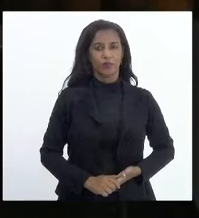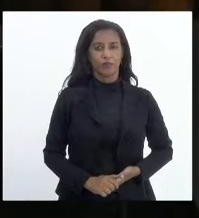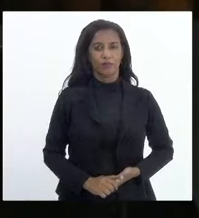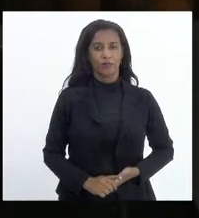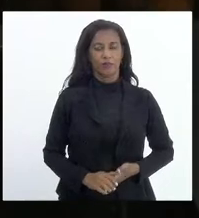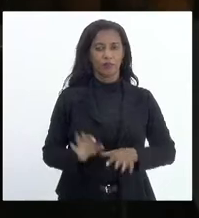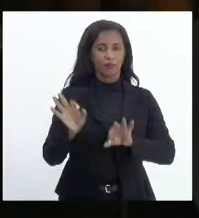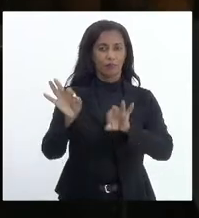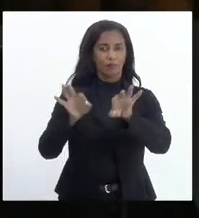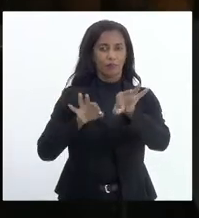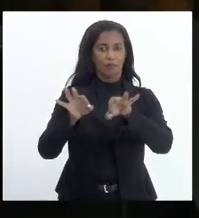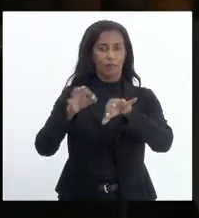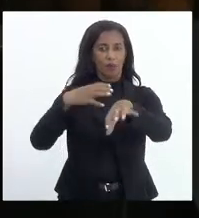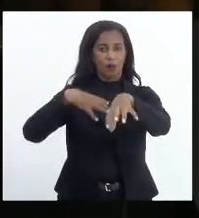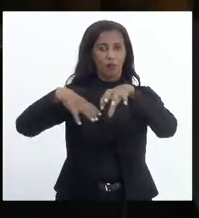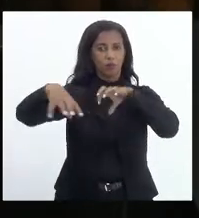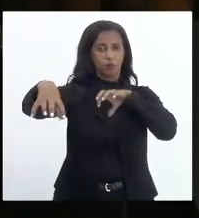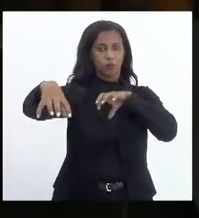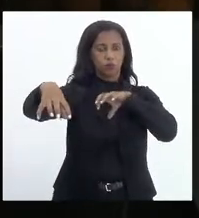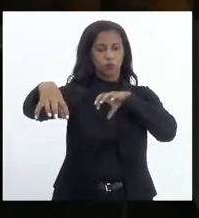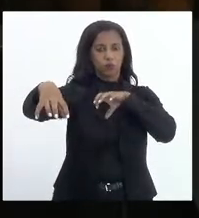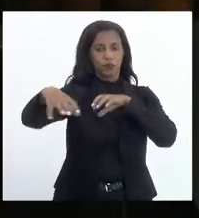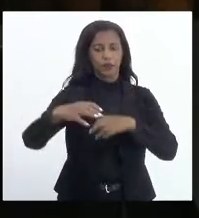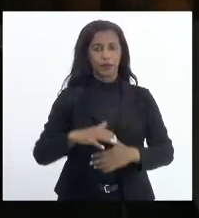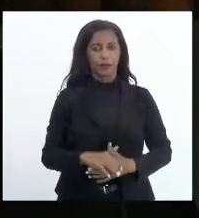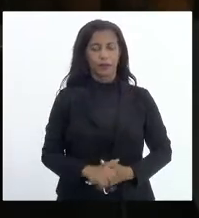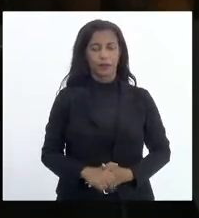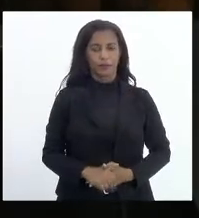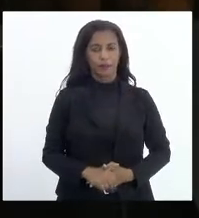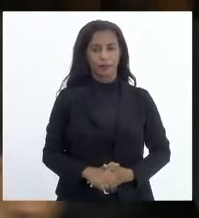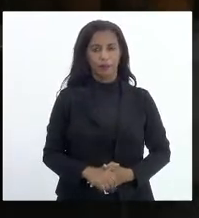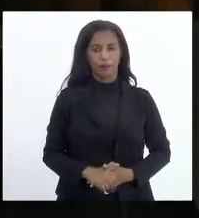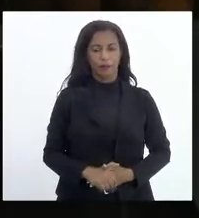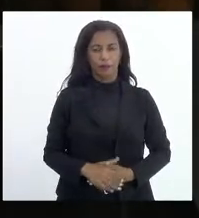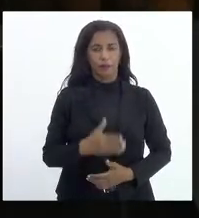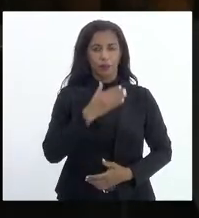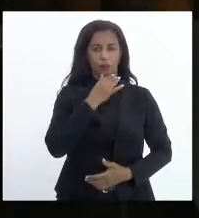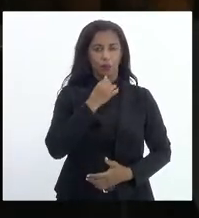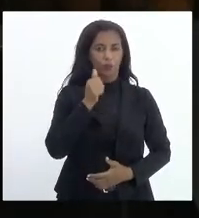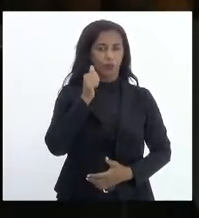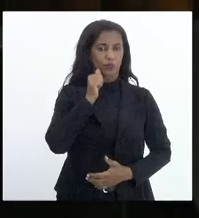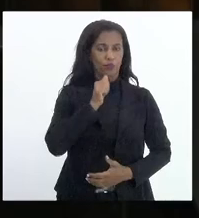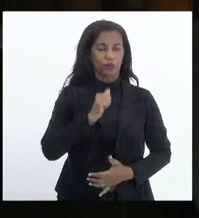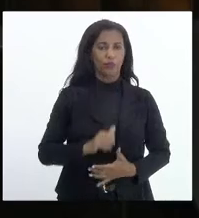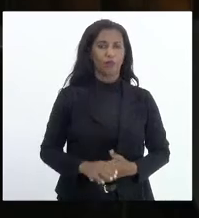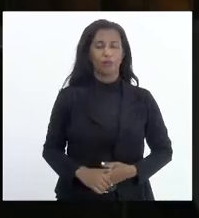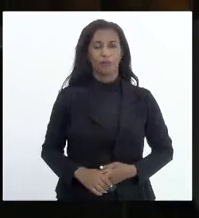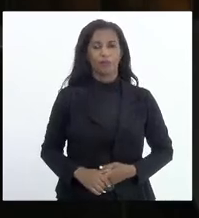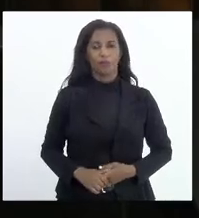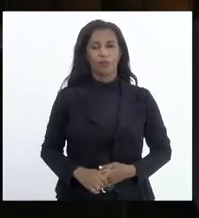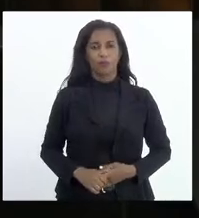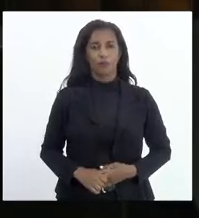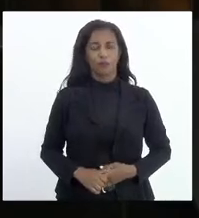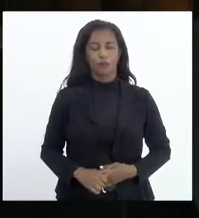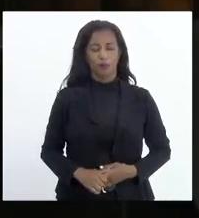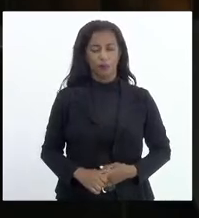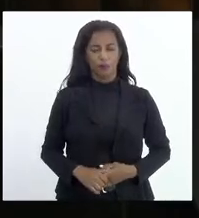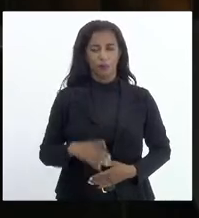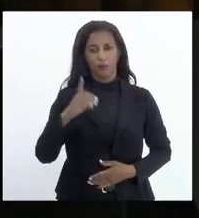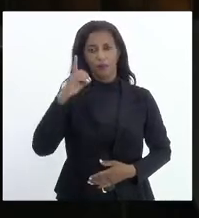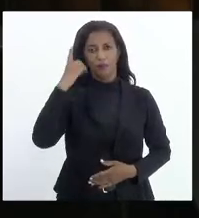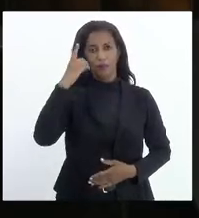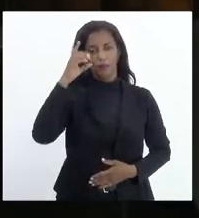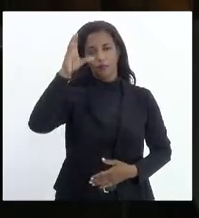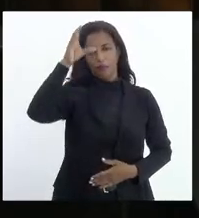de forma remota senhoras e senhores o deputado